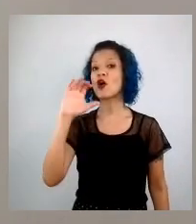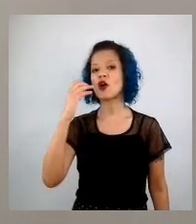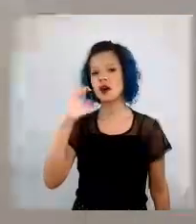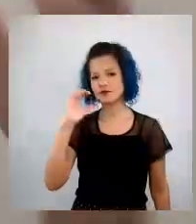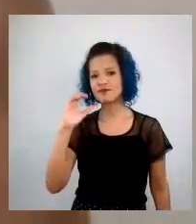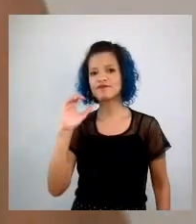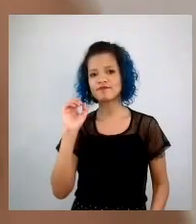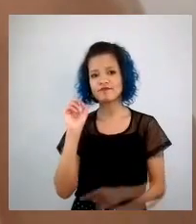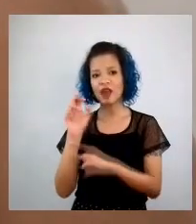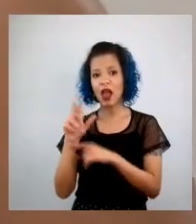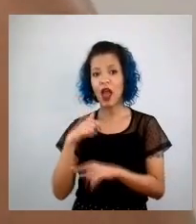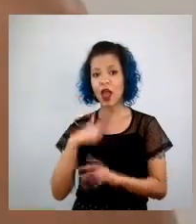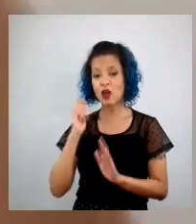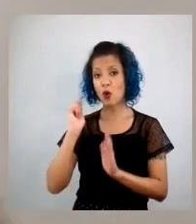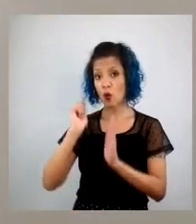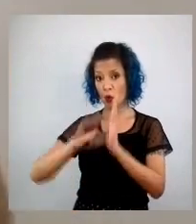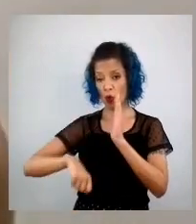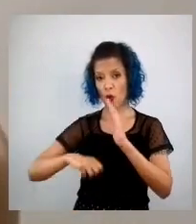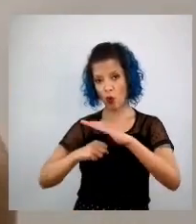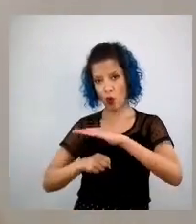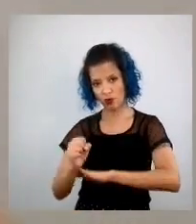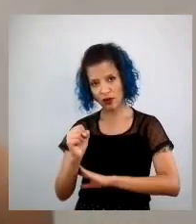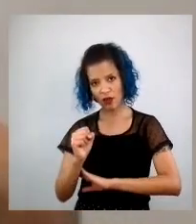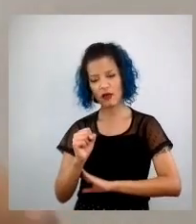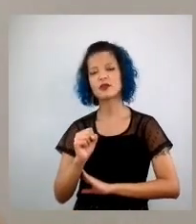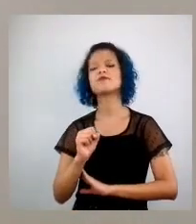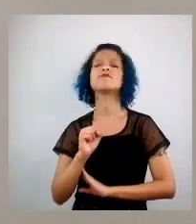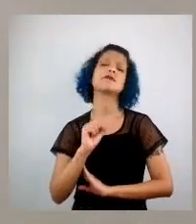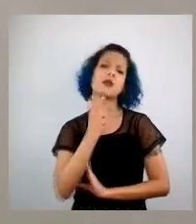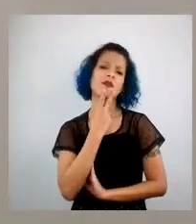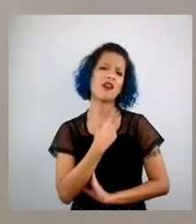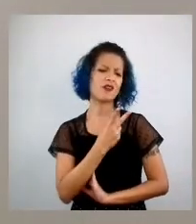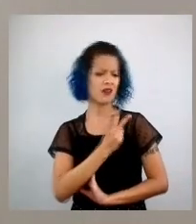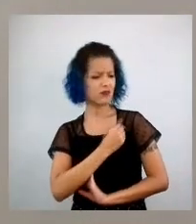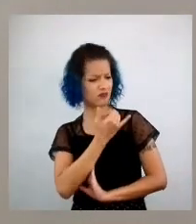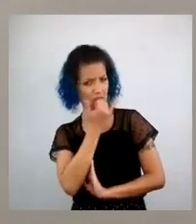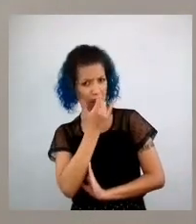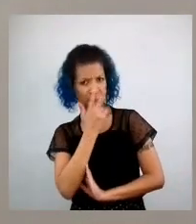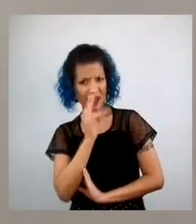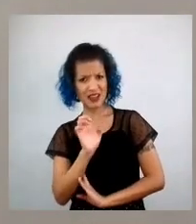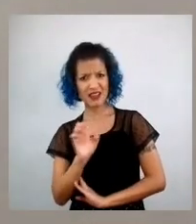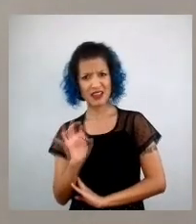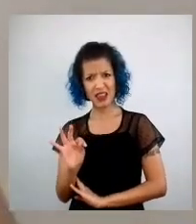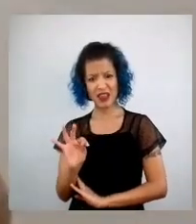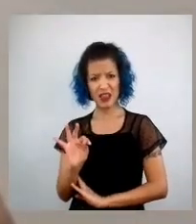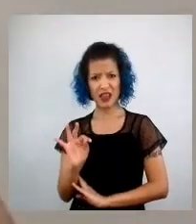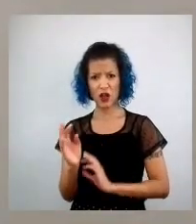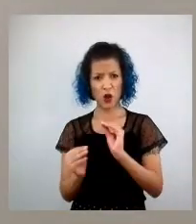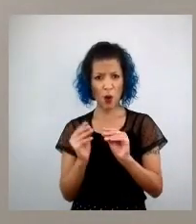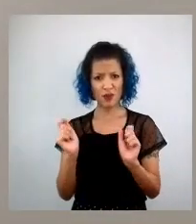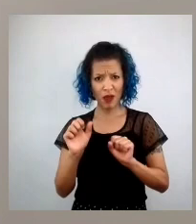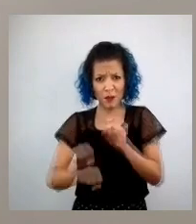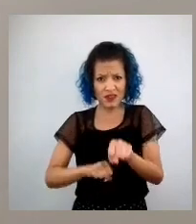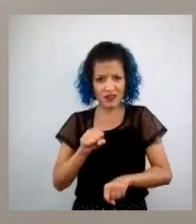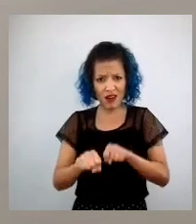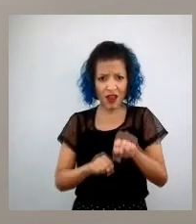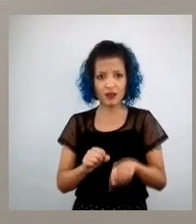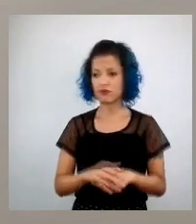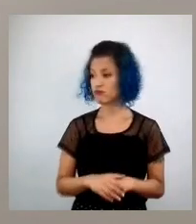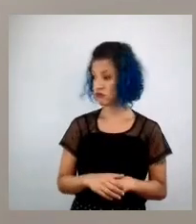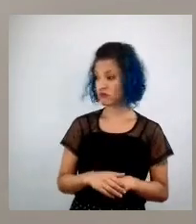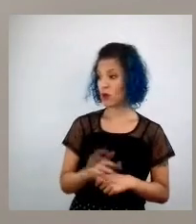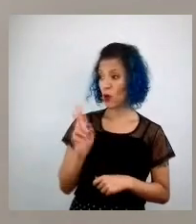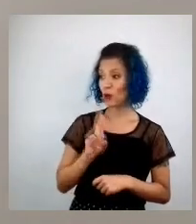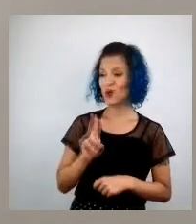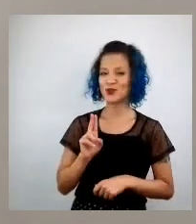nesse meio tempo, as pessoas falavam para mim assim, olha, você é um ET. Como é que você anda de bicicleta, garota? Aí eu falava com a perna. Como que